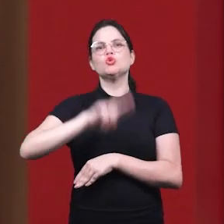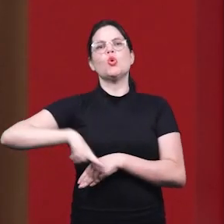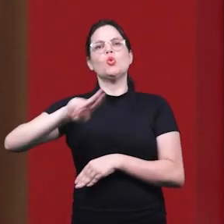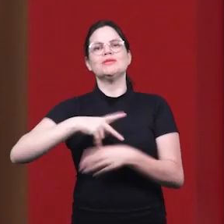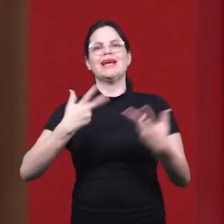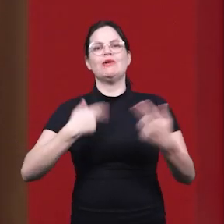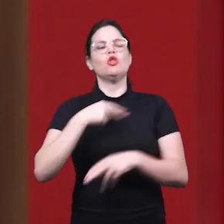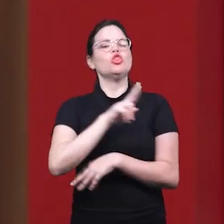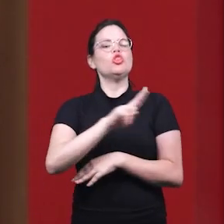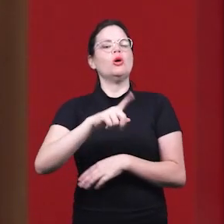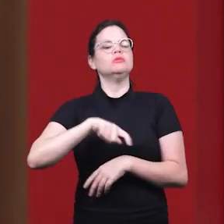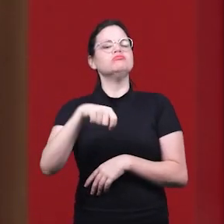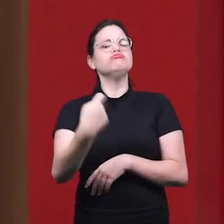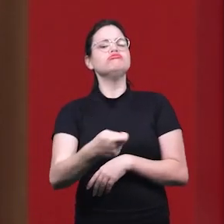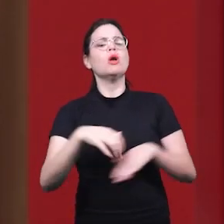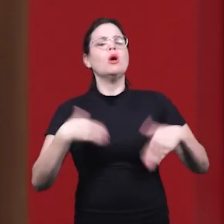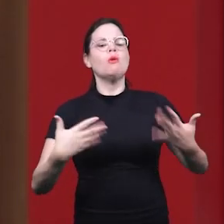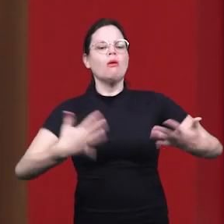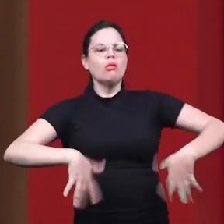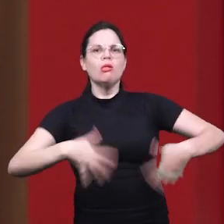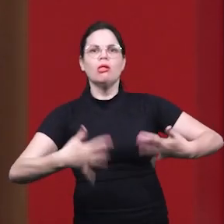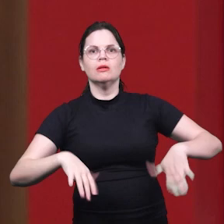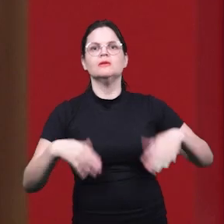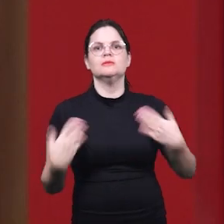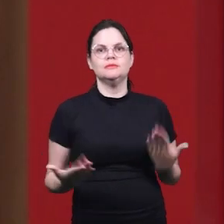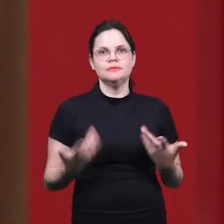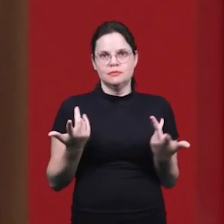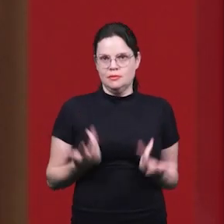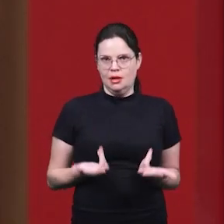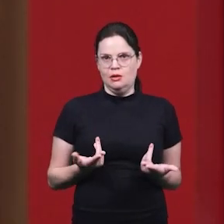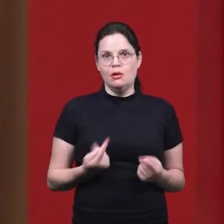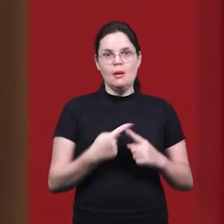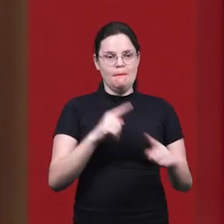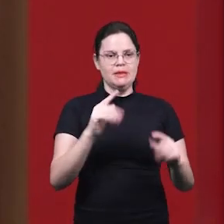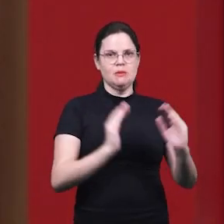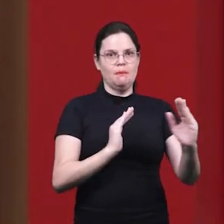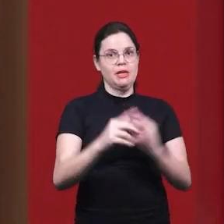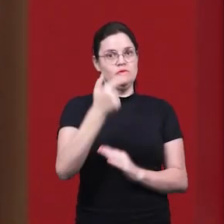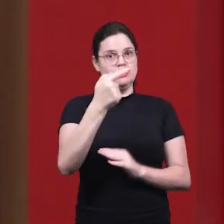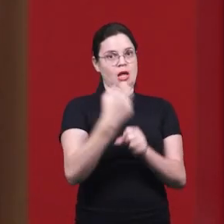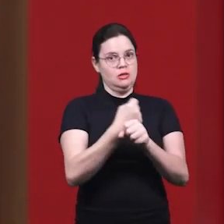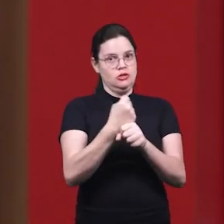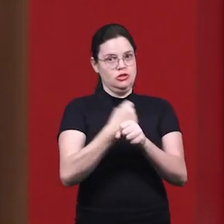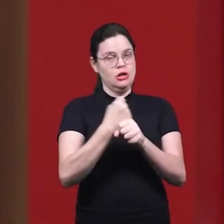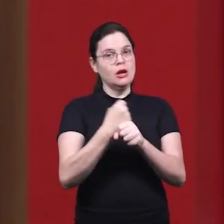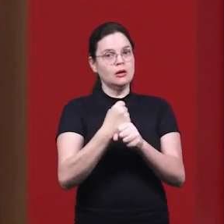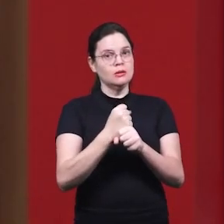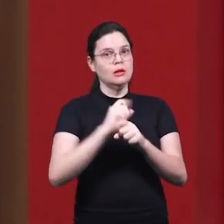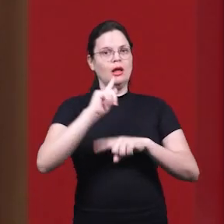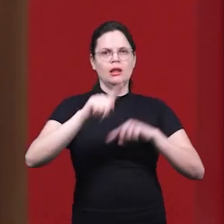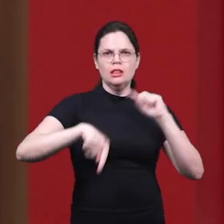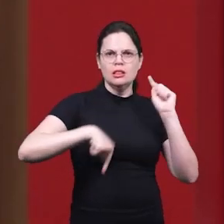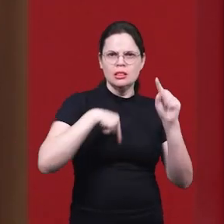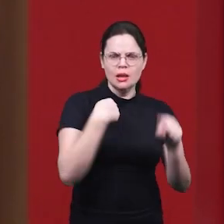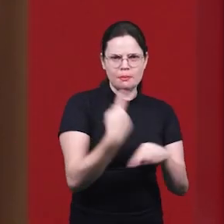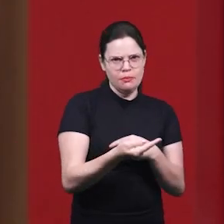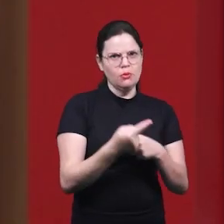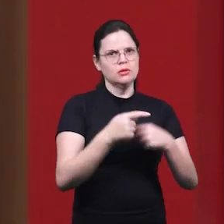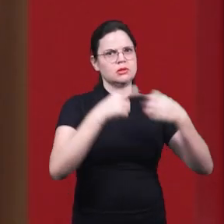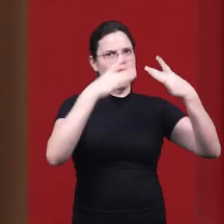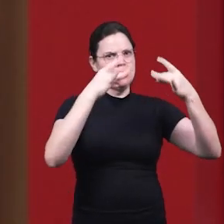Israel será purificado e, no final, será salvo pelo Senhor. Tem detalhes ali que nós vamos